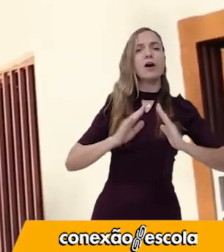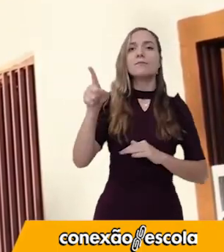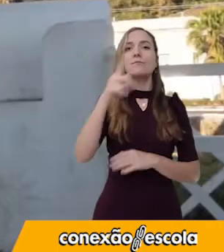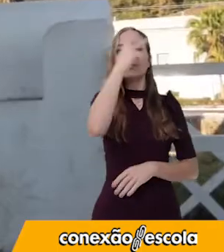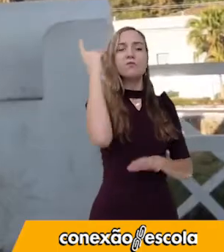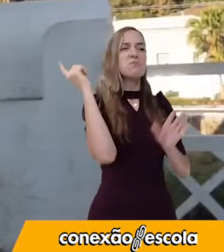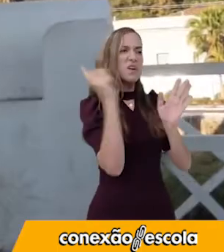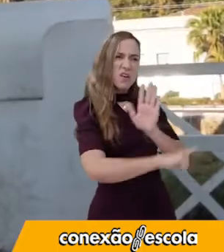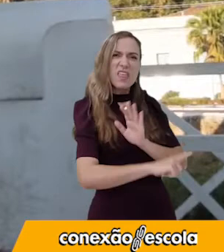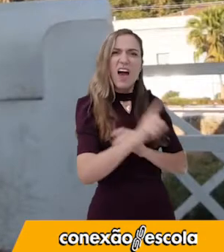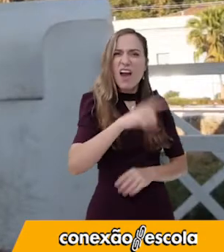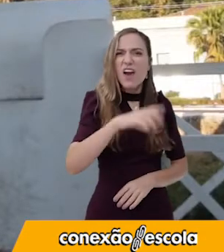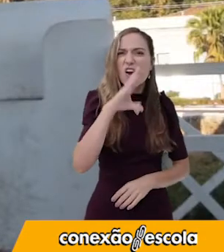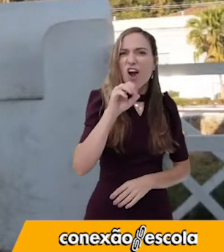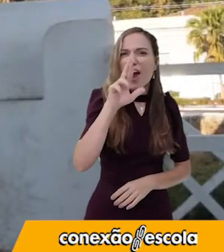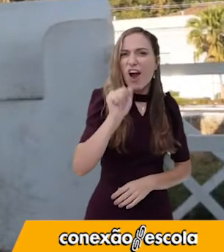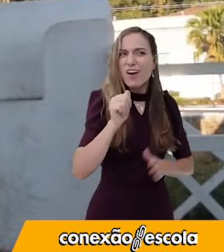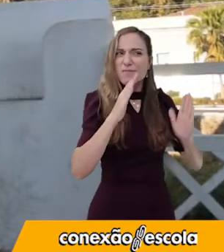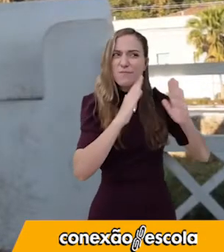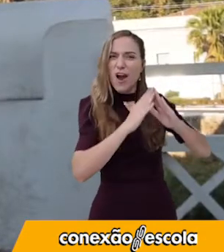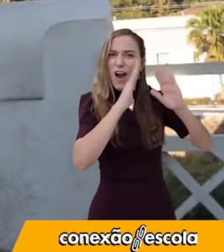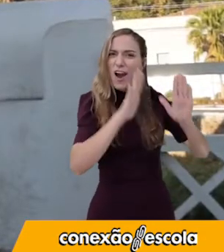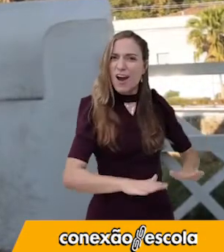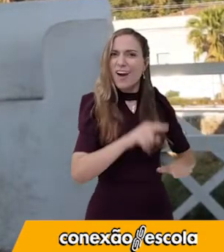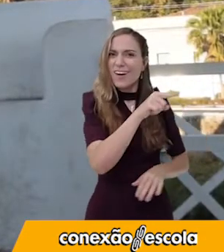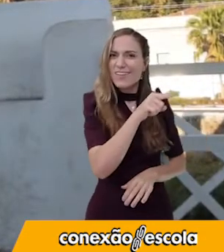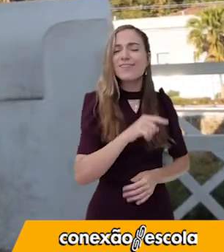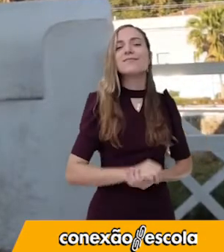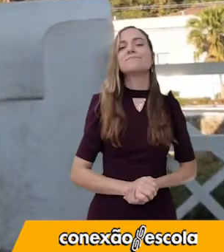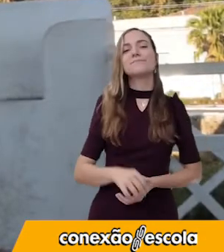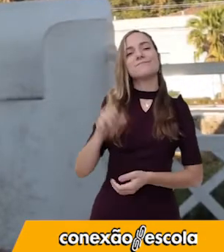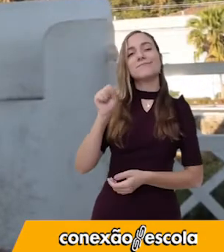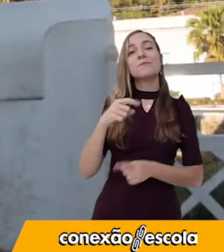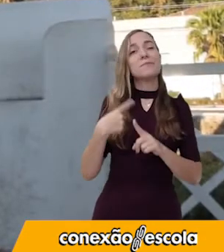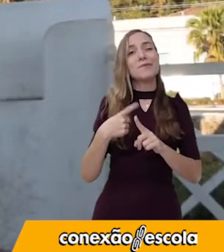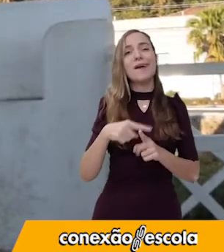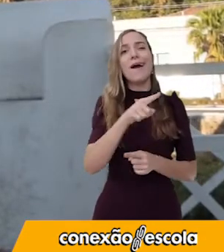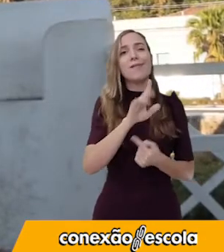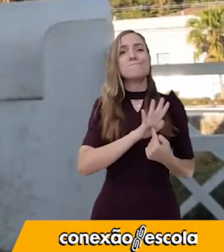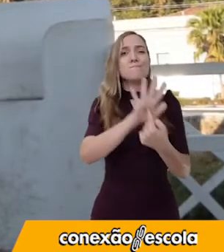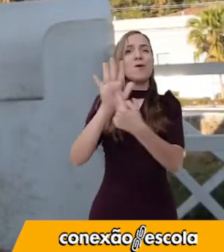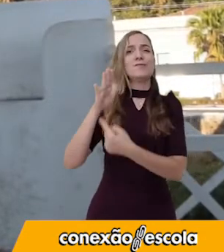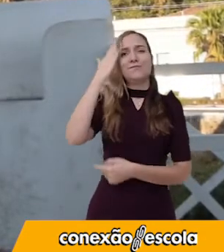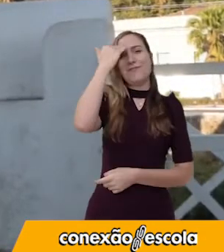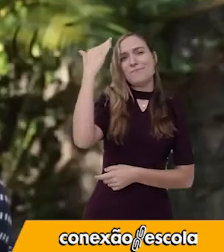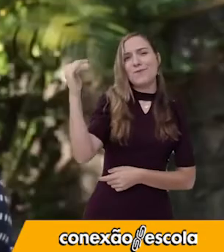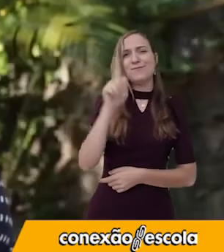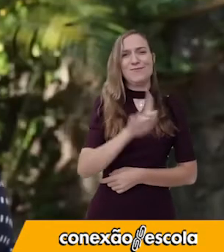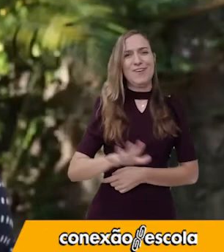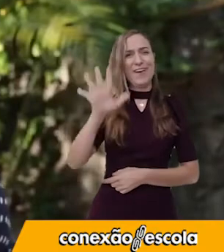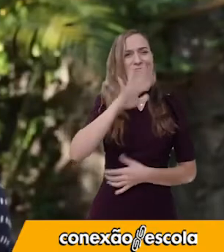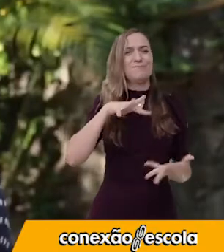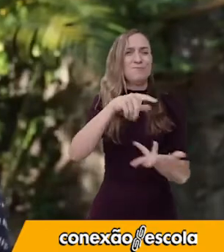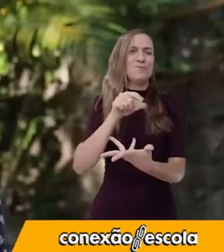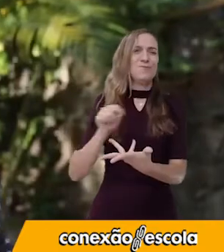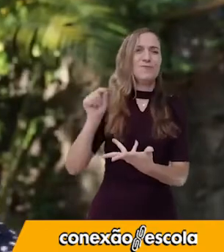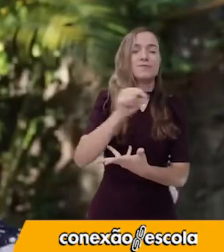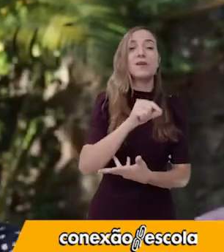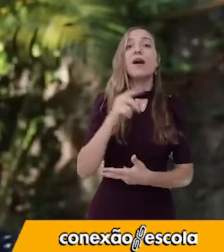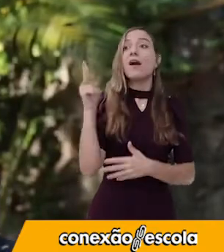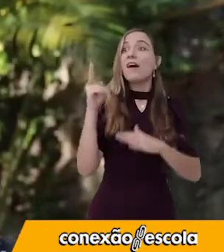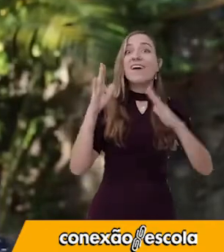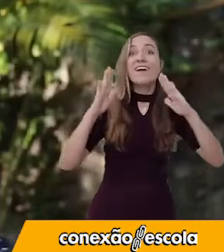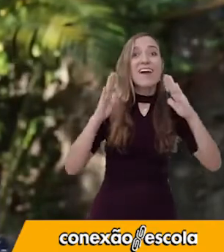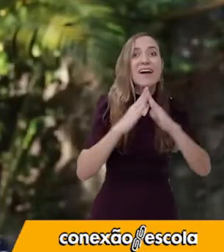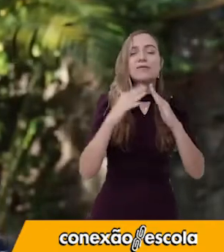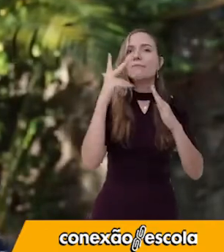pessoas perguntam, a terra de Cora? Então, ela projetou Goiás para o mundo. A casa era quase que caindo